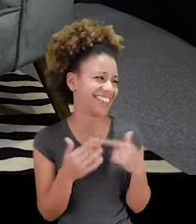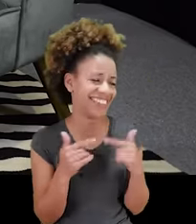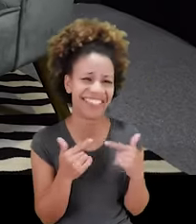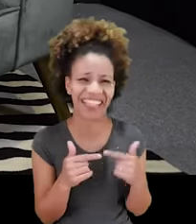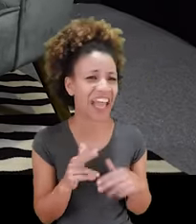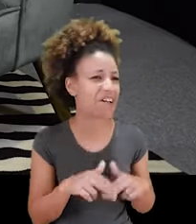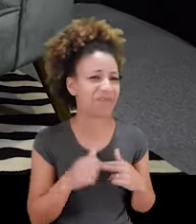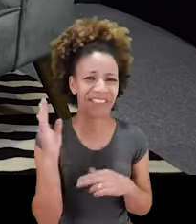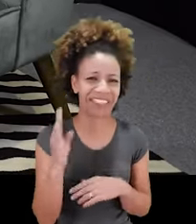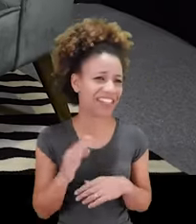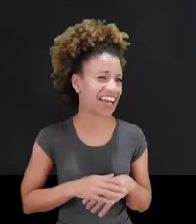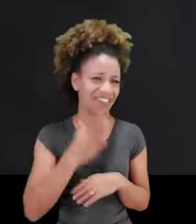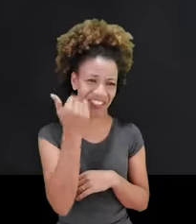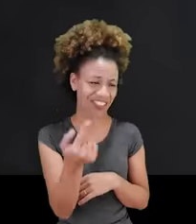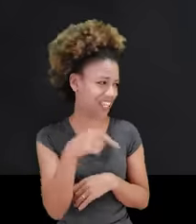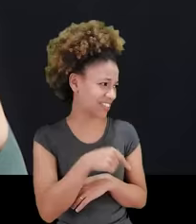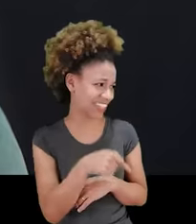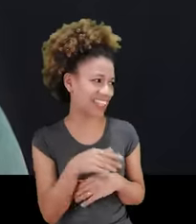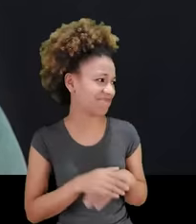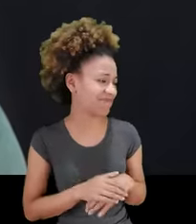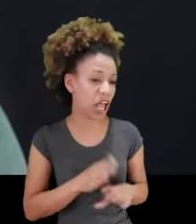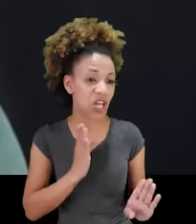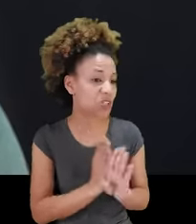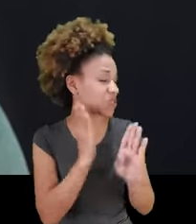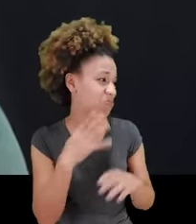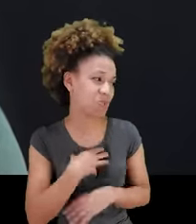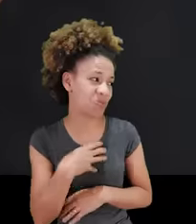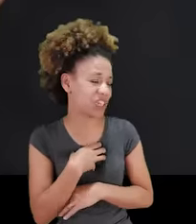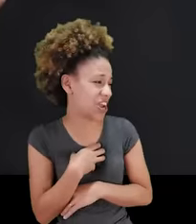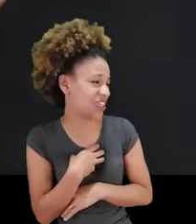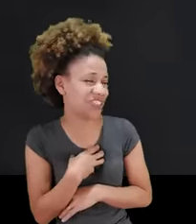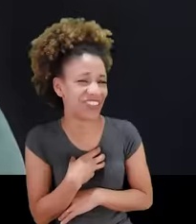É por isso que o brasileiro faz sucesso aqui. A gente descobriu um jeito.